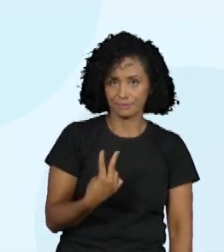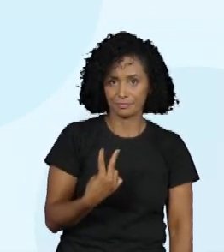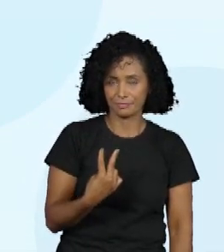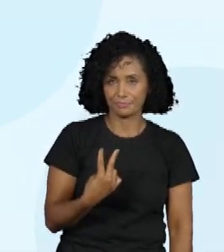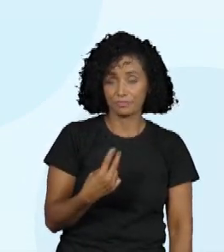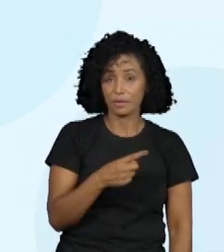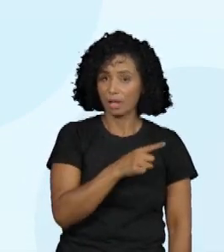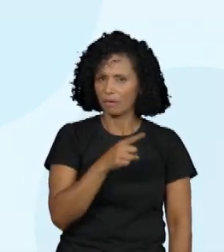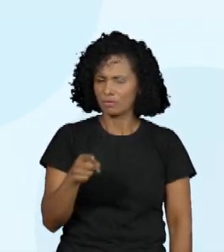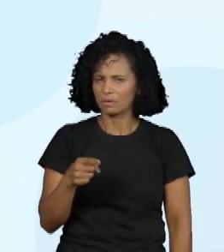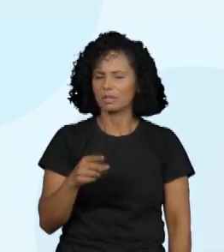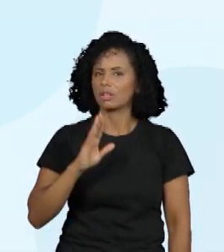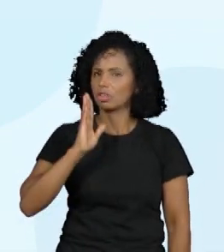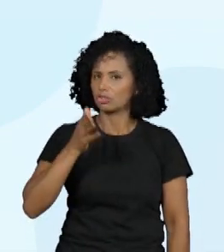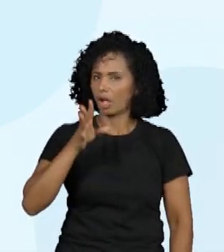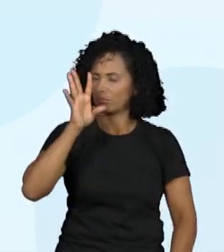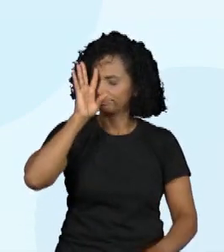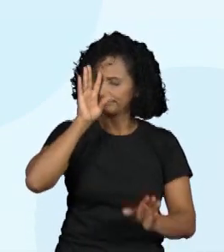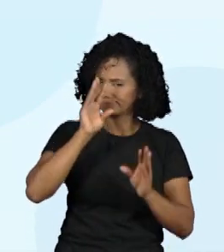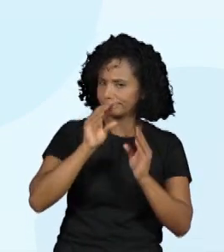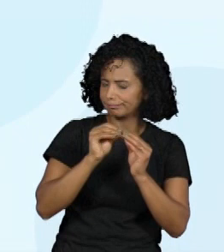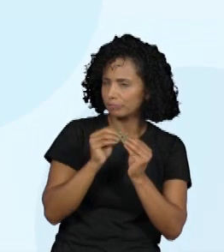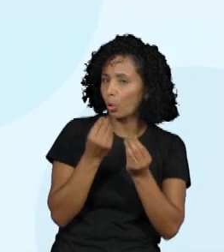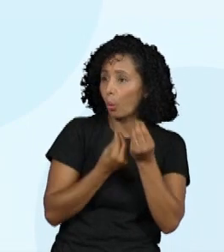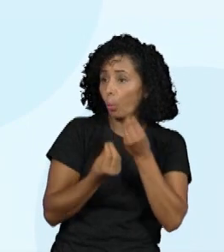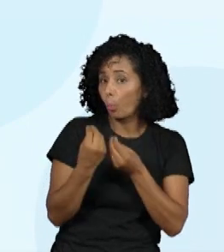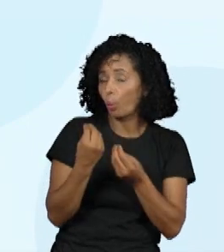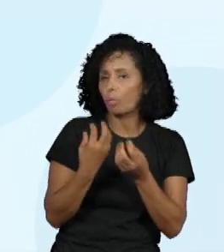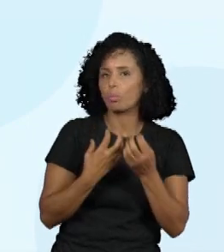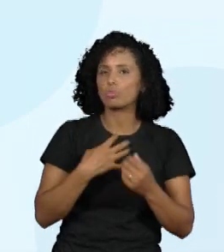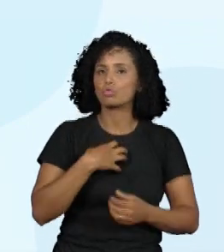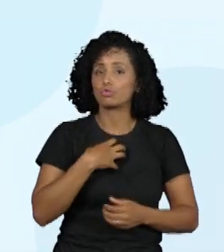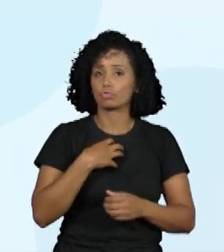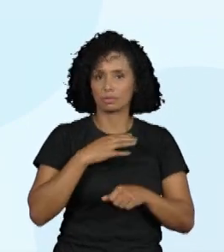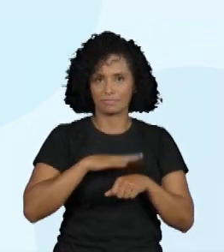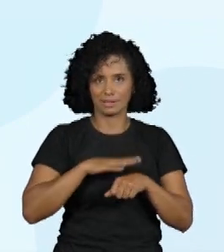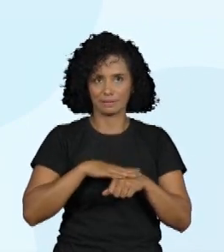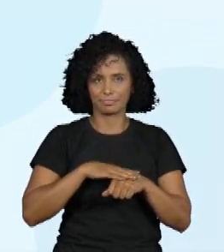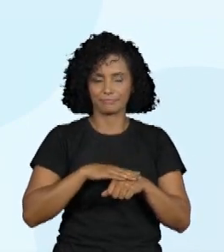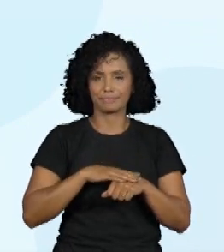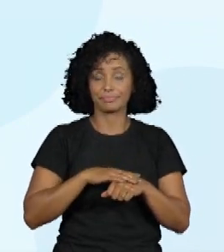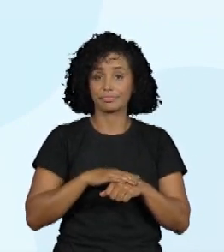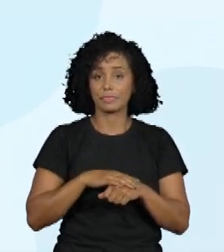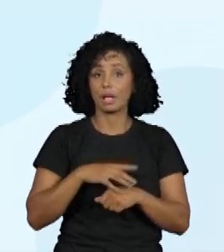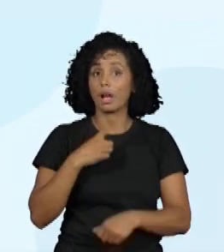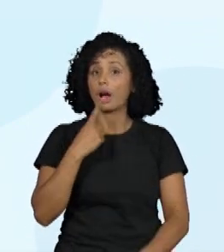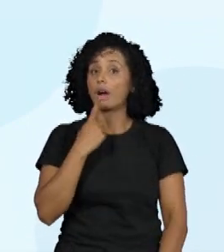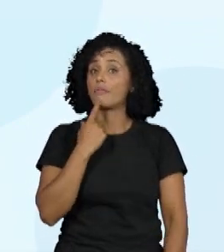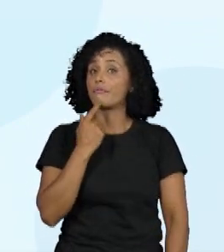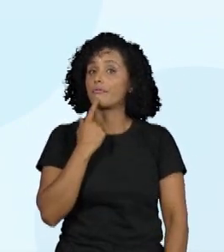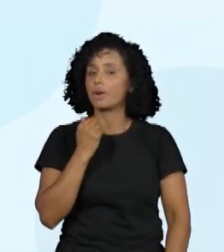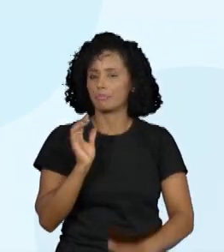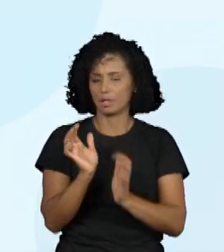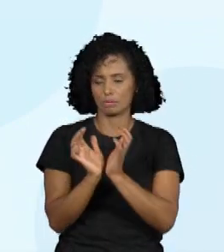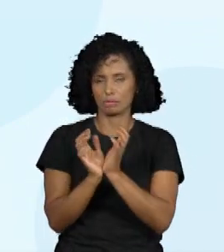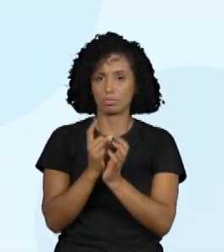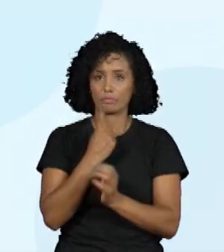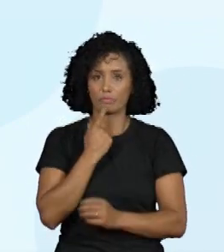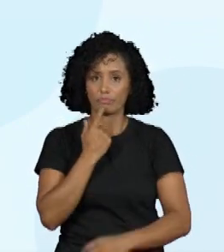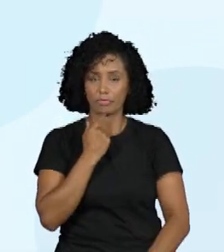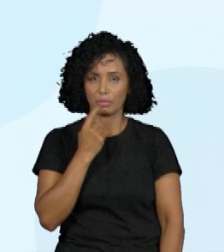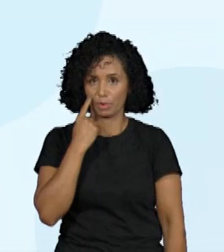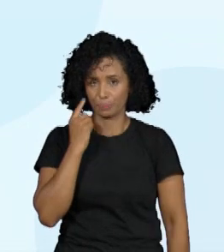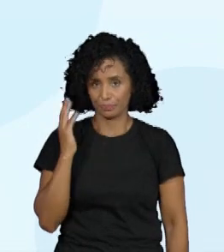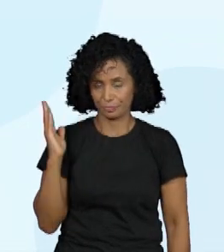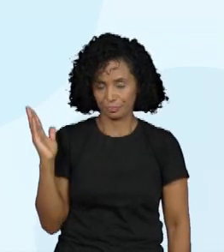que os estudantes já entenderam o que devem fazer. Mas temos aí a equipe vermelha. Temos um grupo